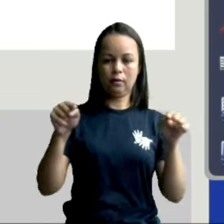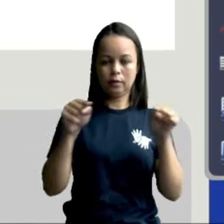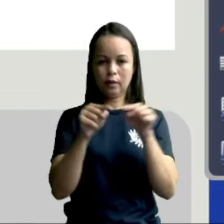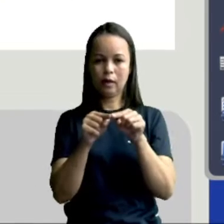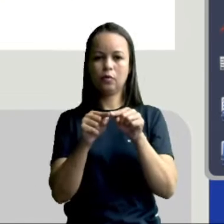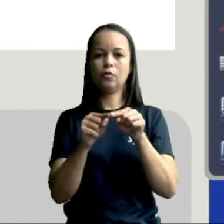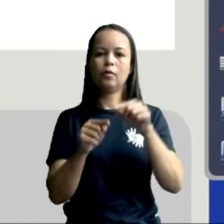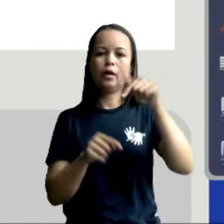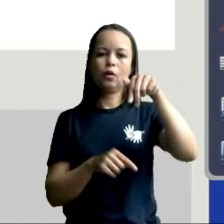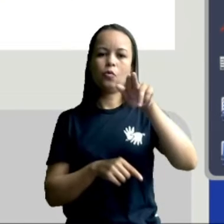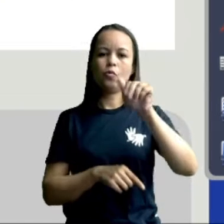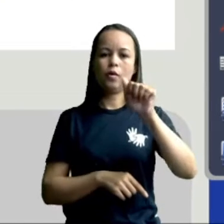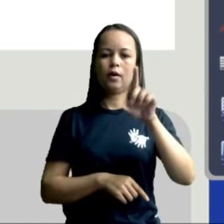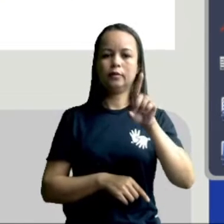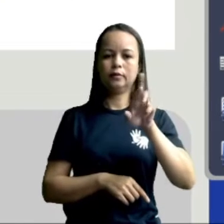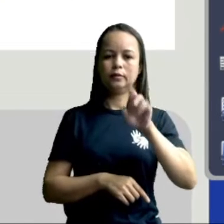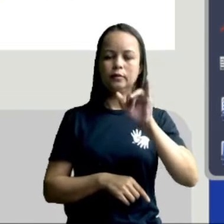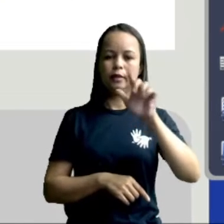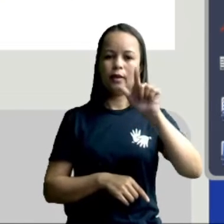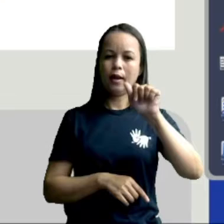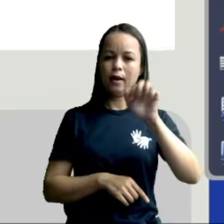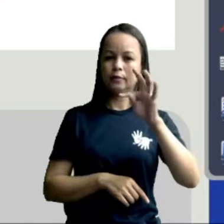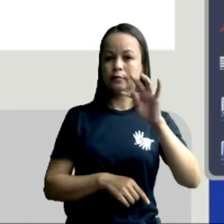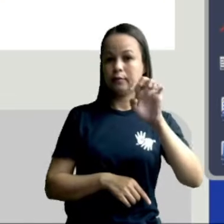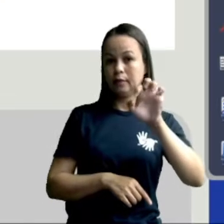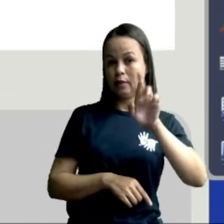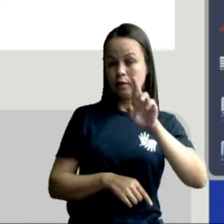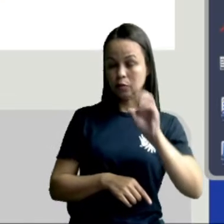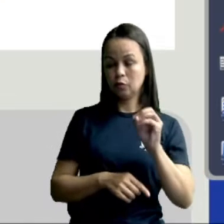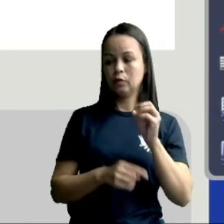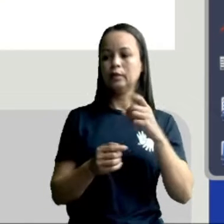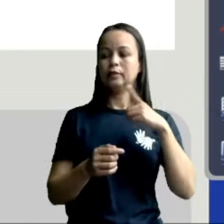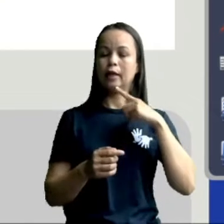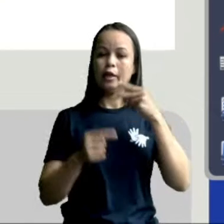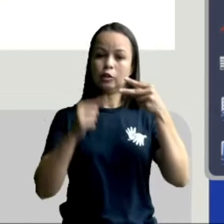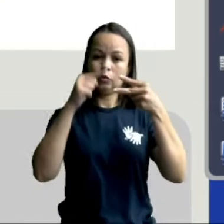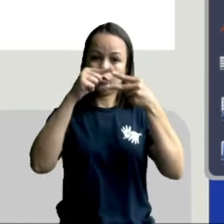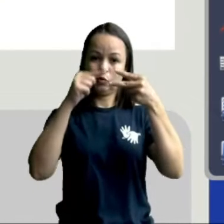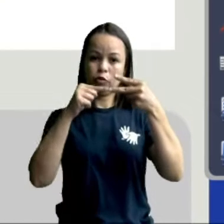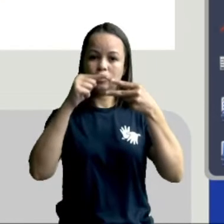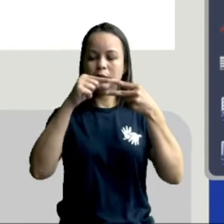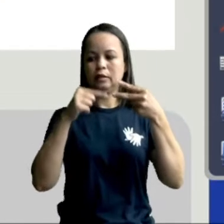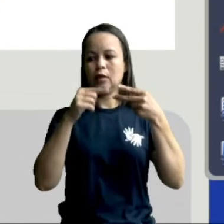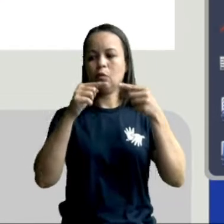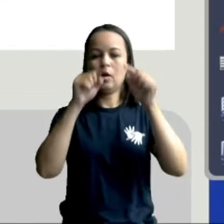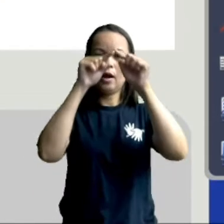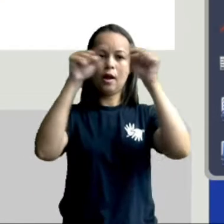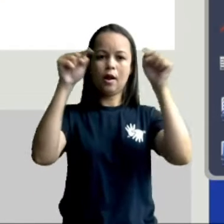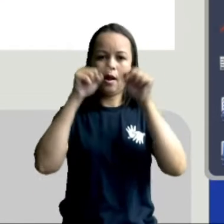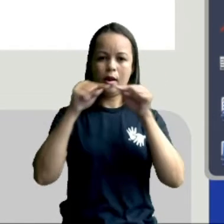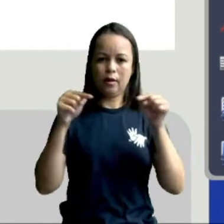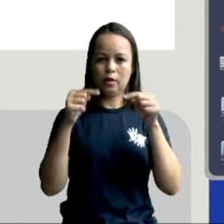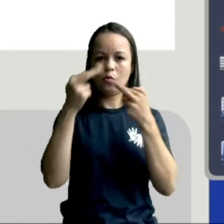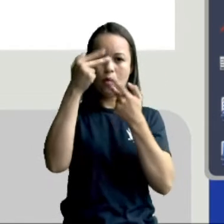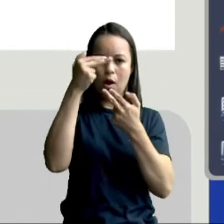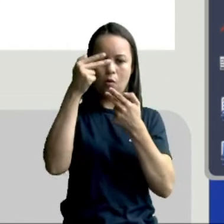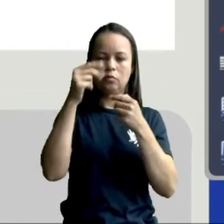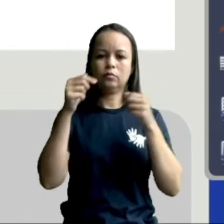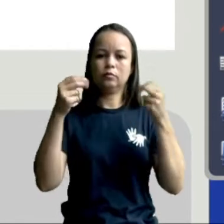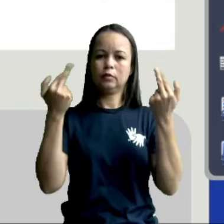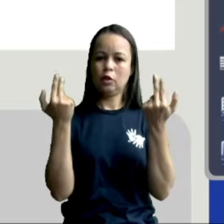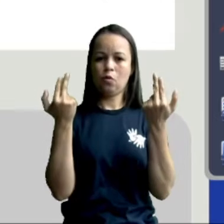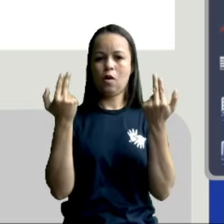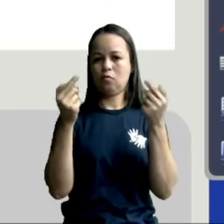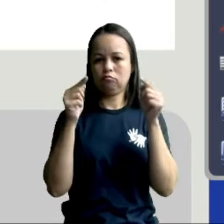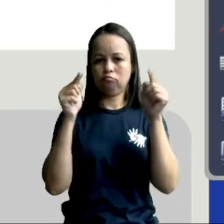tem duas dimensões. Este lado tem a mesma dimensão que essa e esse igual a